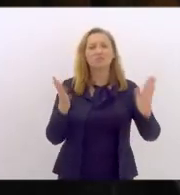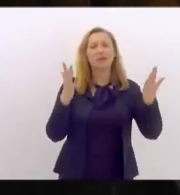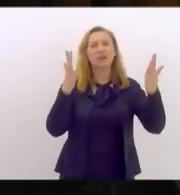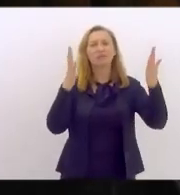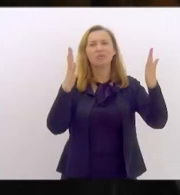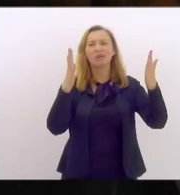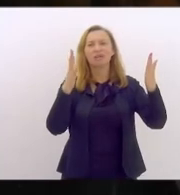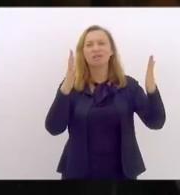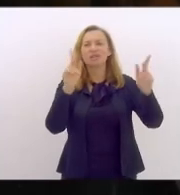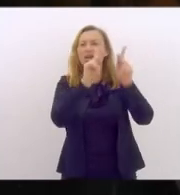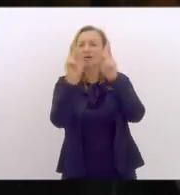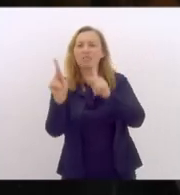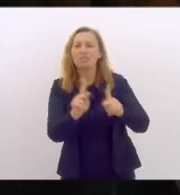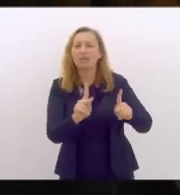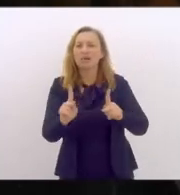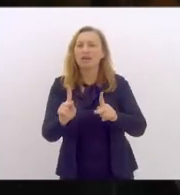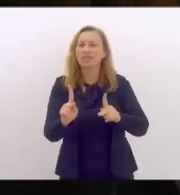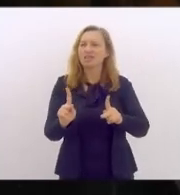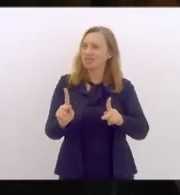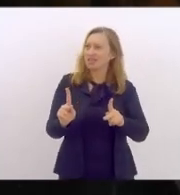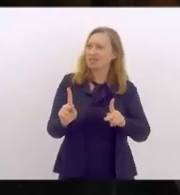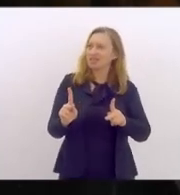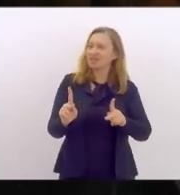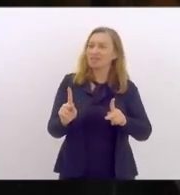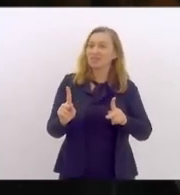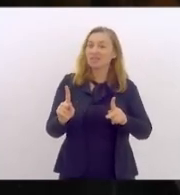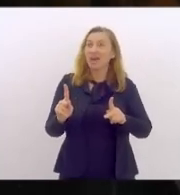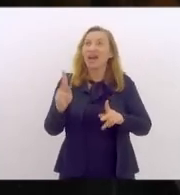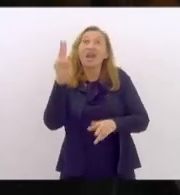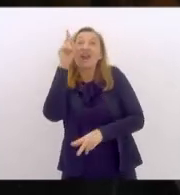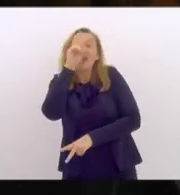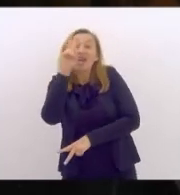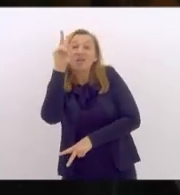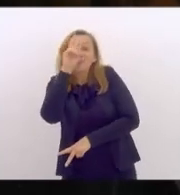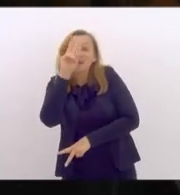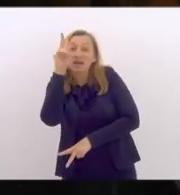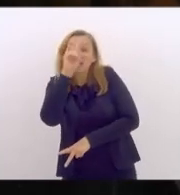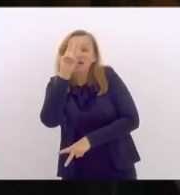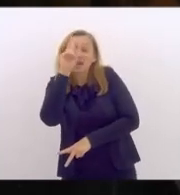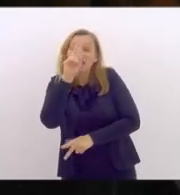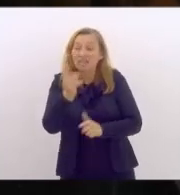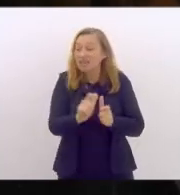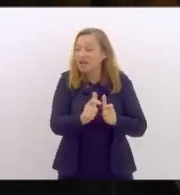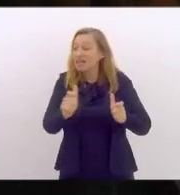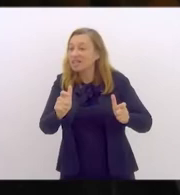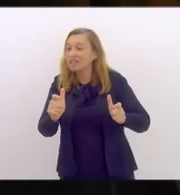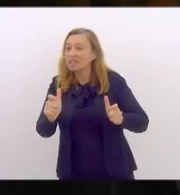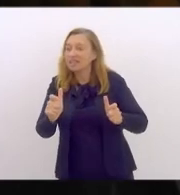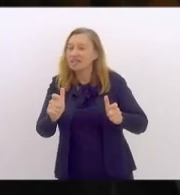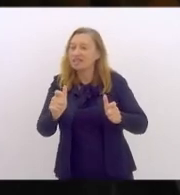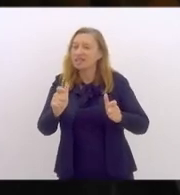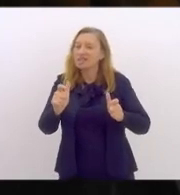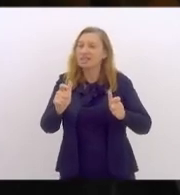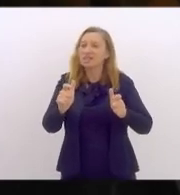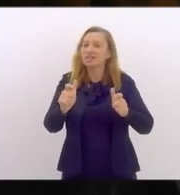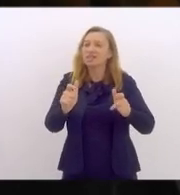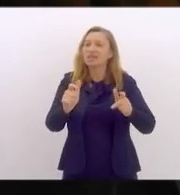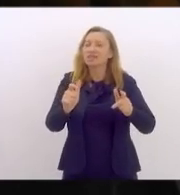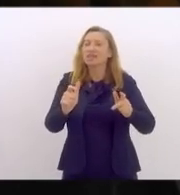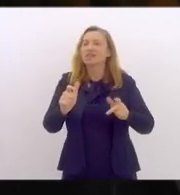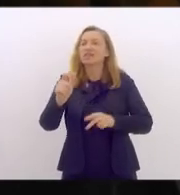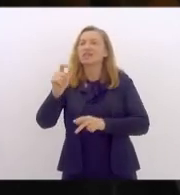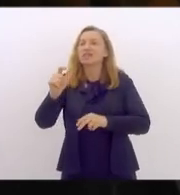tua Nobre presença a lembrança a grandeza da Pátria nos traz